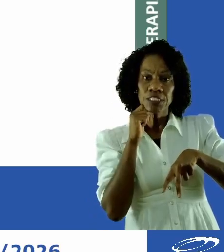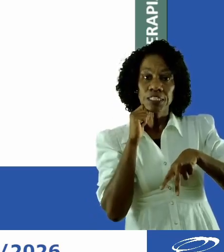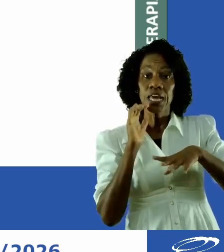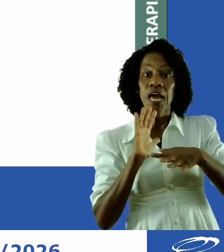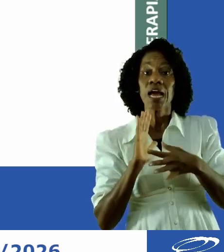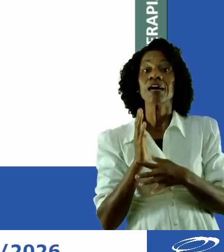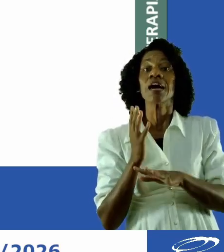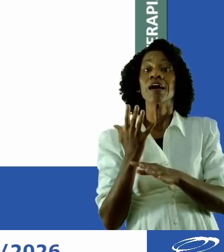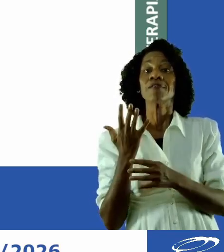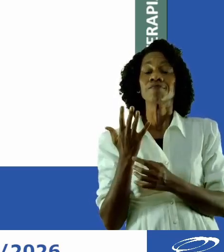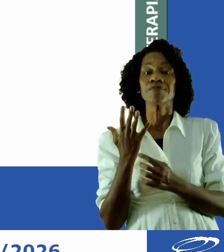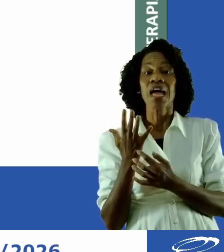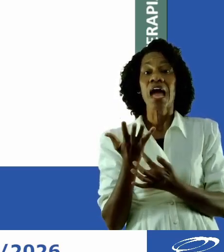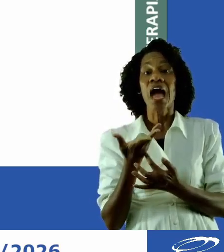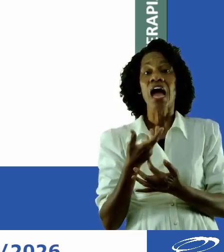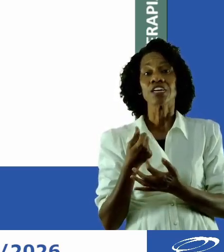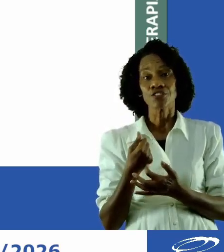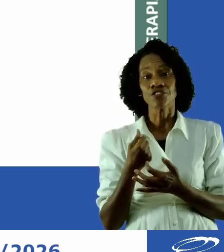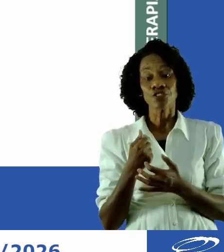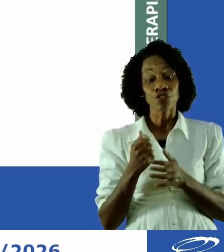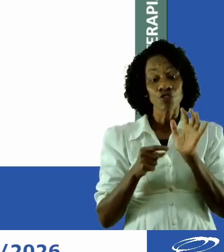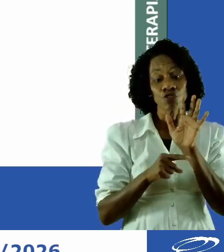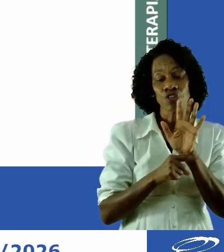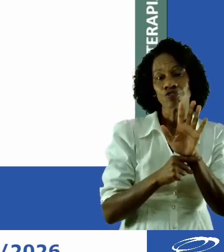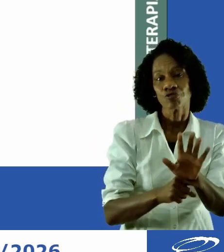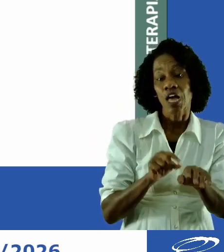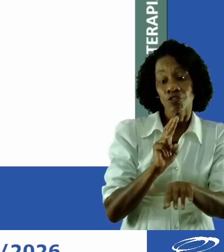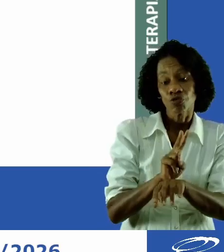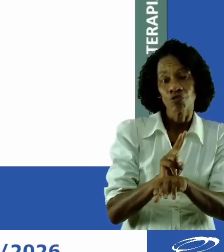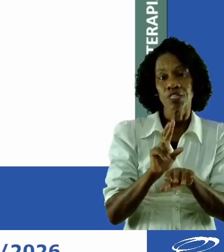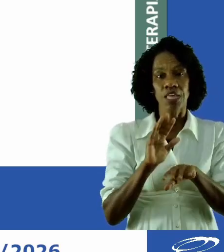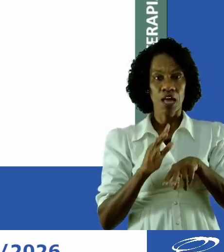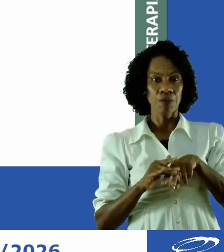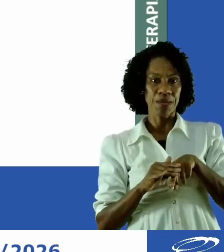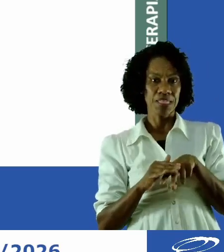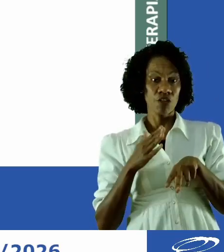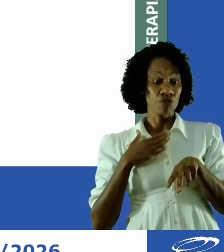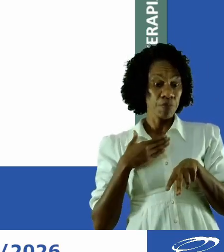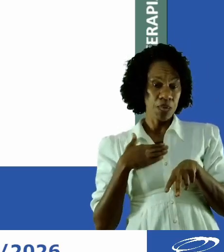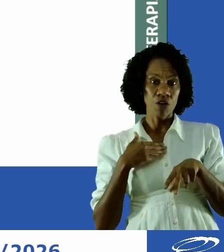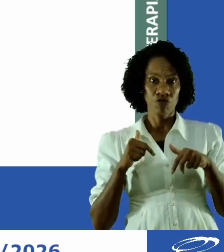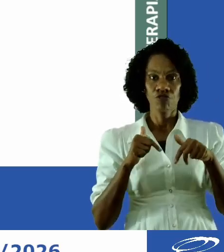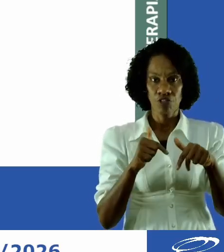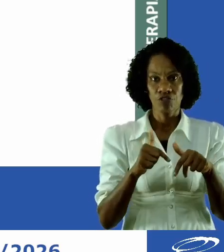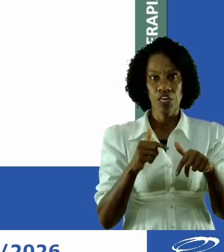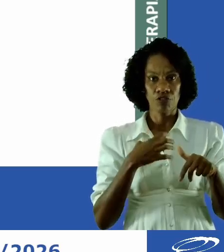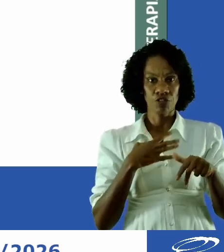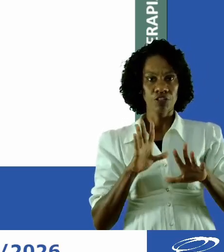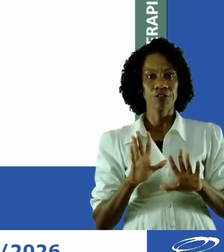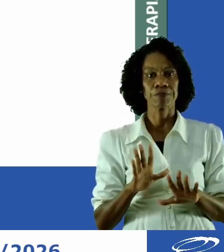tratar esses pacientes, ou seja, a minha arte também está um pouco dentro dessa discussão. Aquela paciente que eu mostrei com o